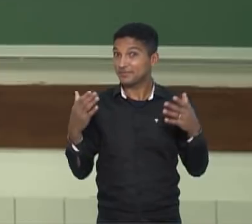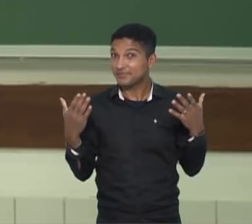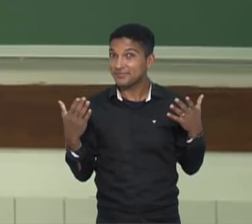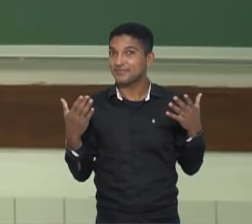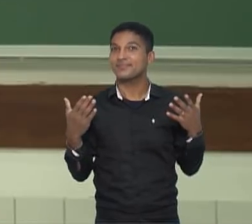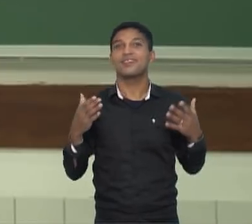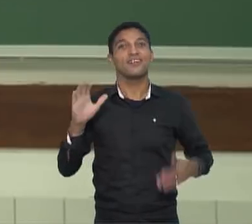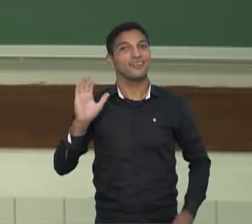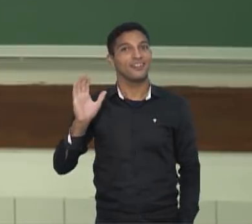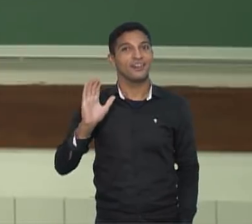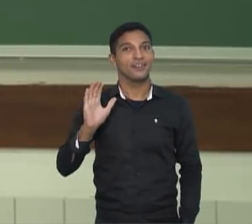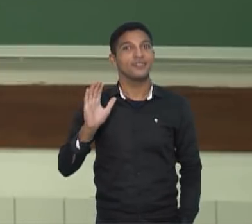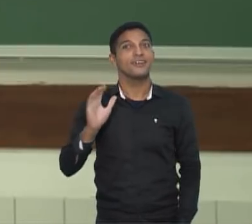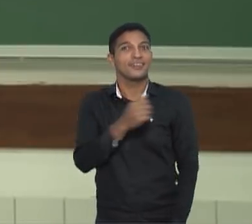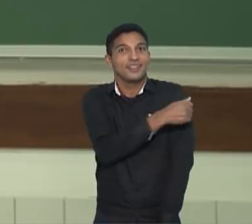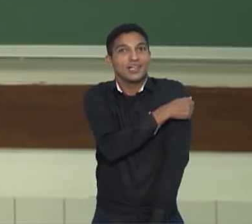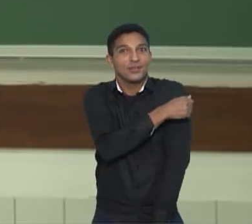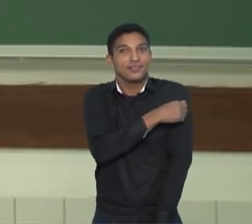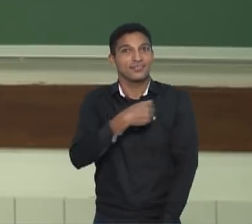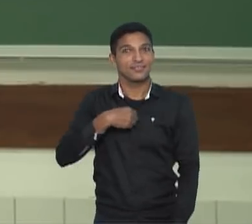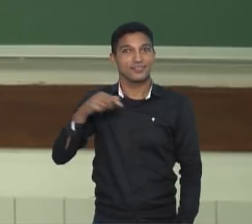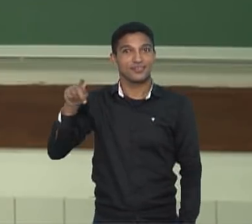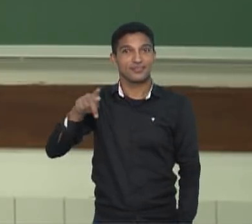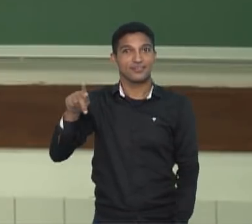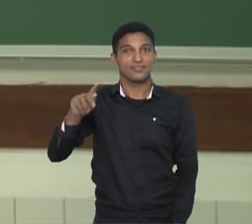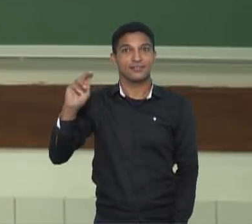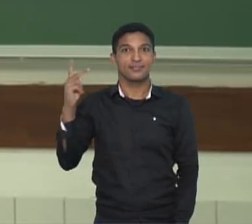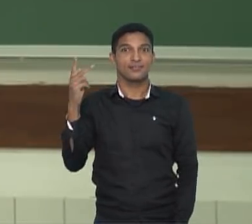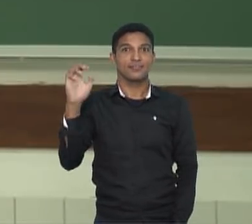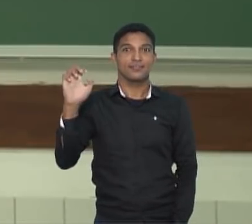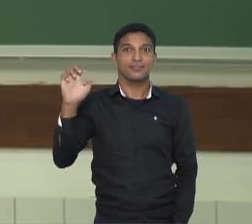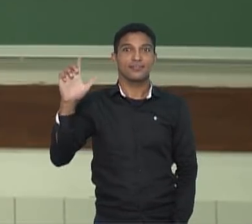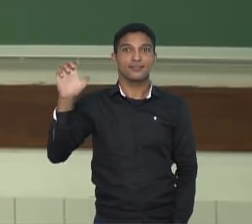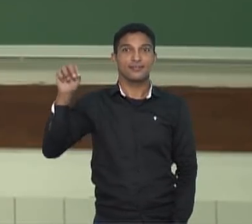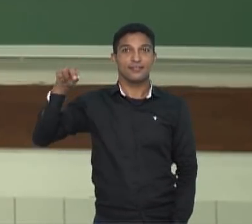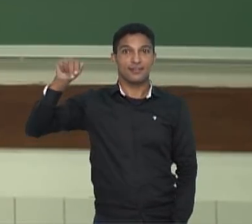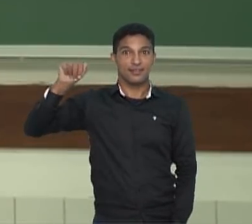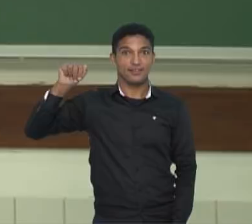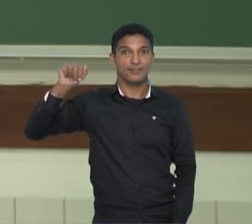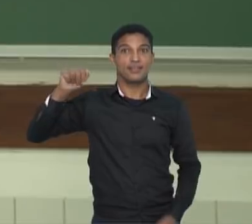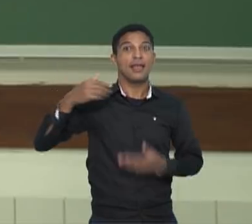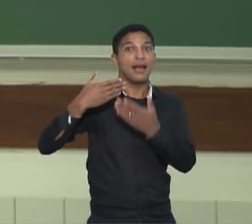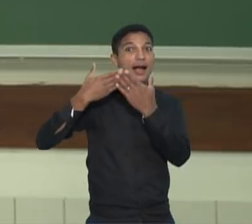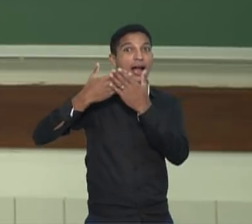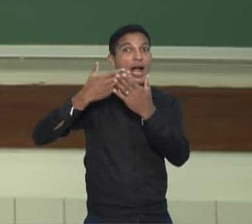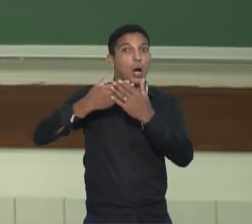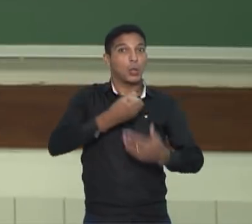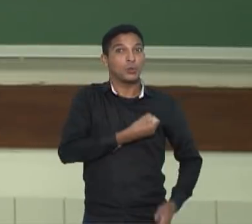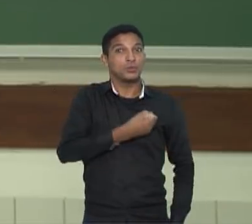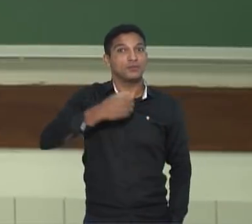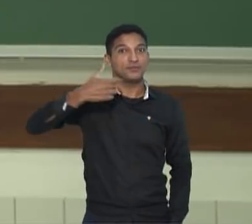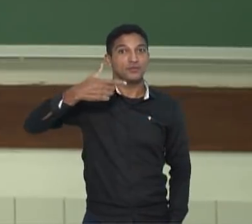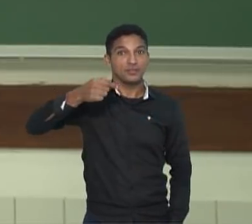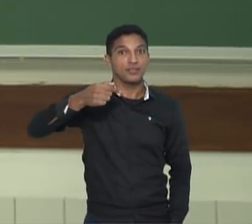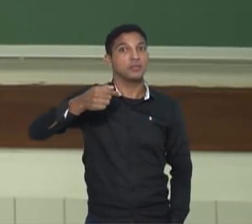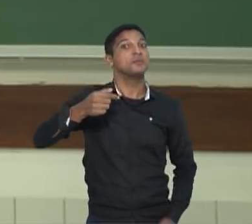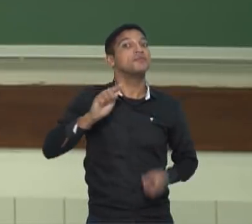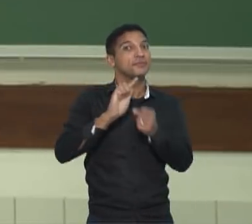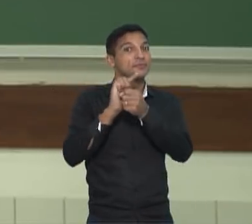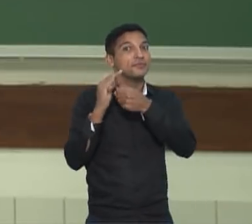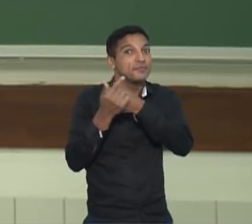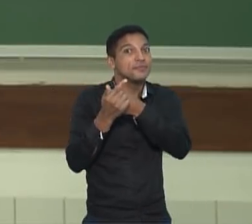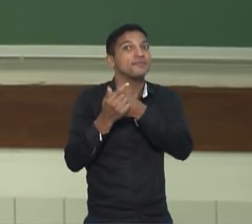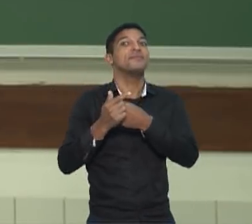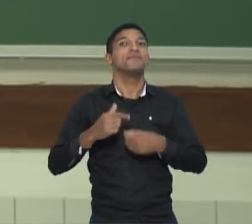Saudações geográficas, sou a professora Helena. Vamos à aula 27 de Geografia. Quero